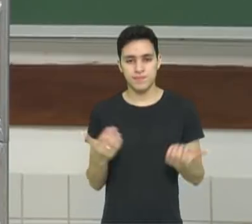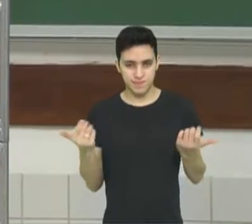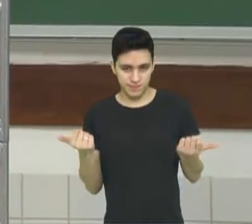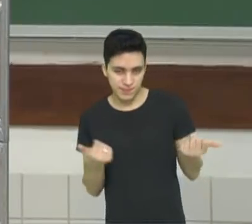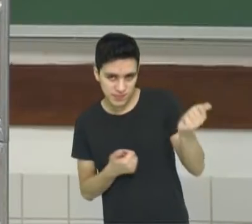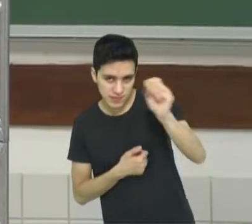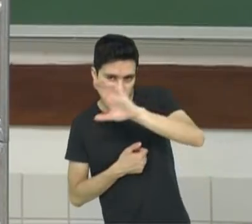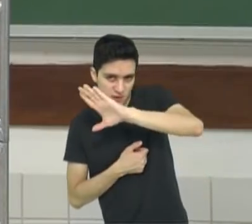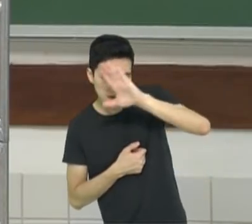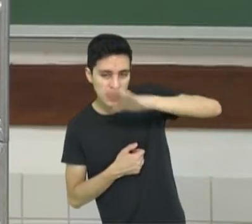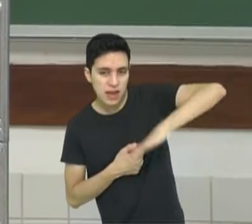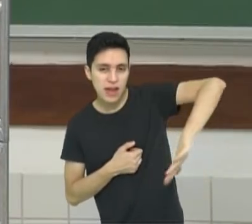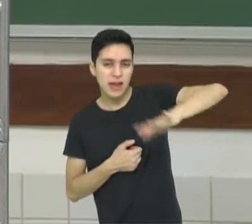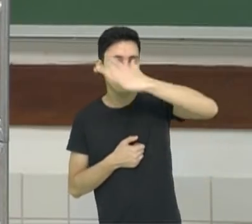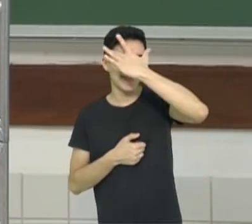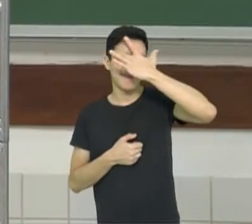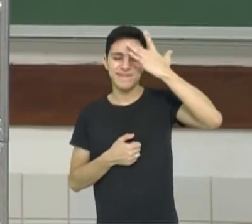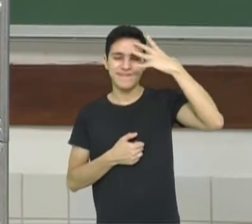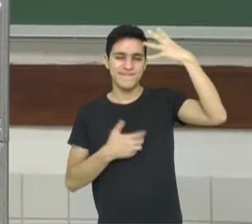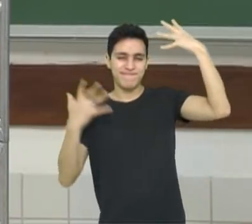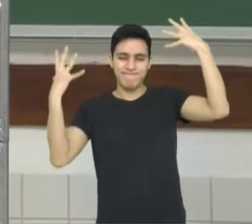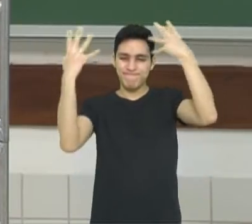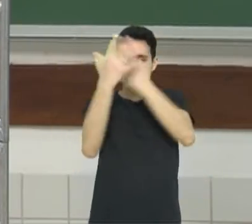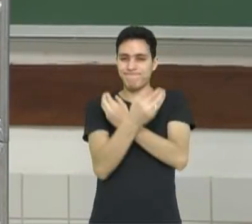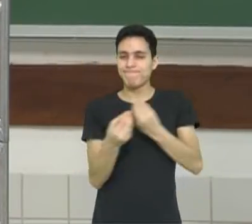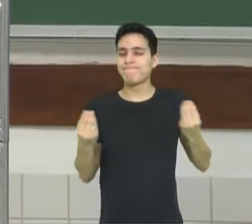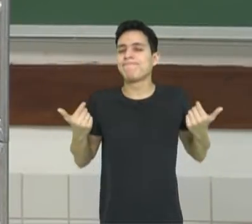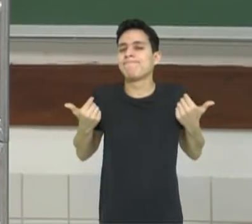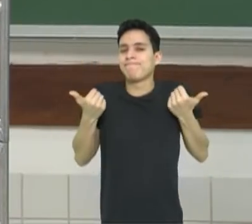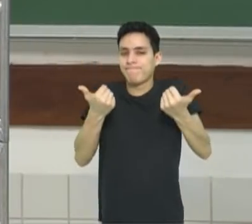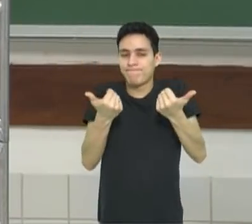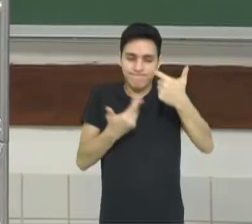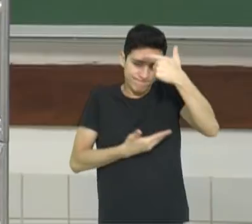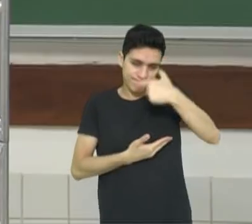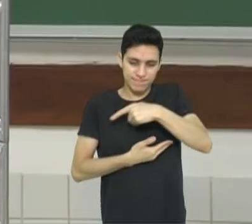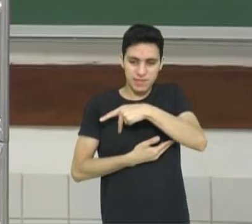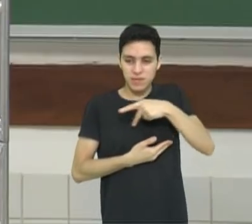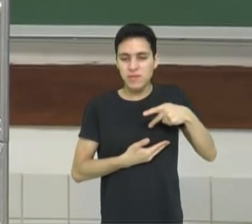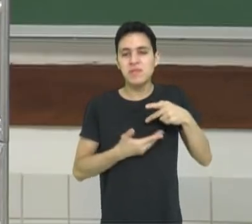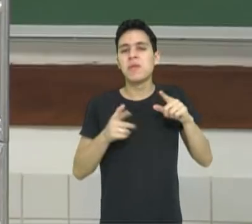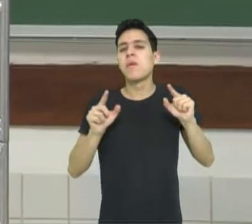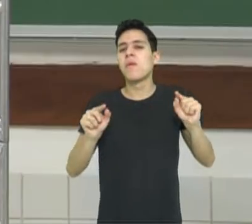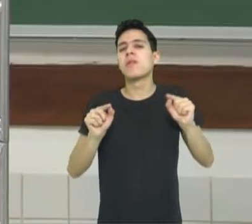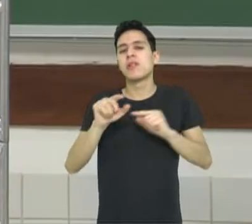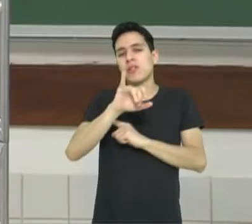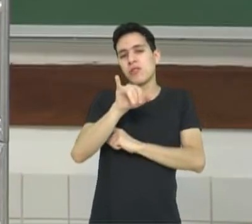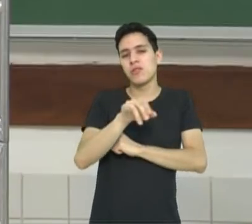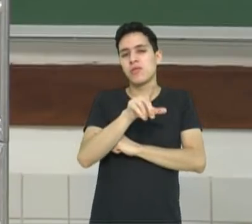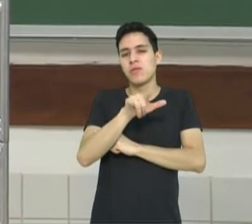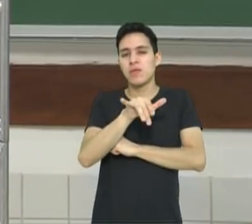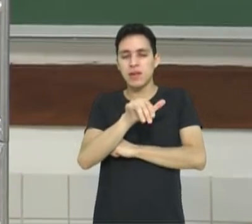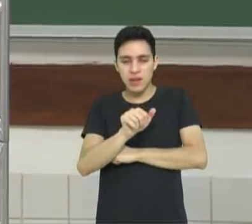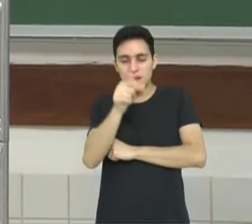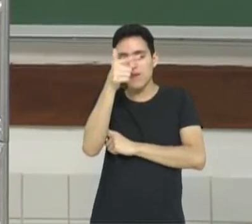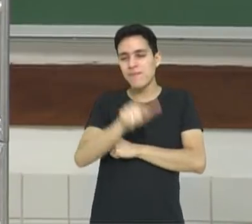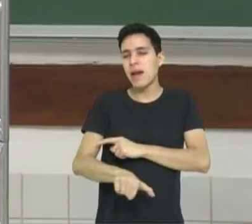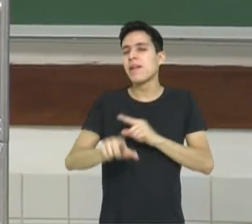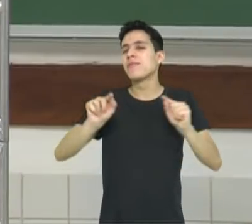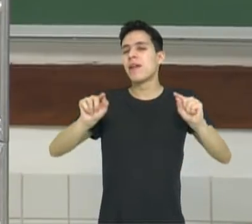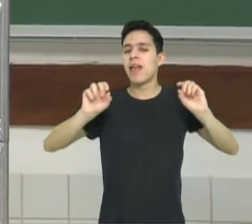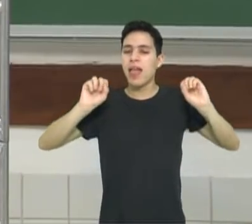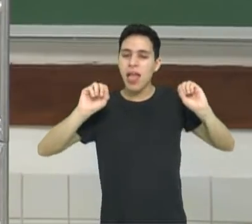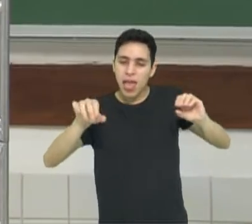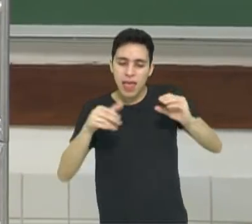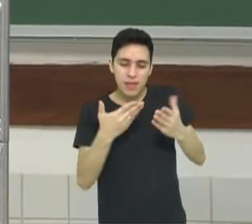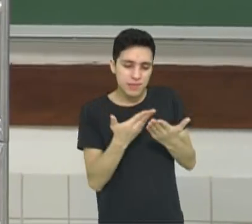Olá, galerinha linda do meu coração, tudo bem com vocês? Professora Juliana está aqui para mais uma aula de matemática.